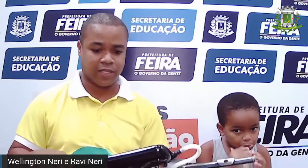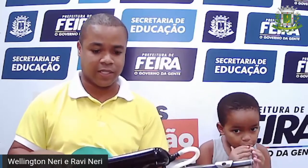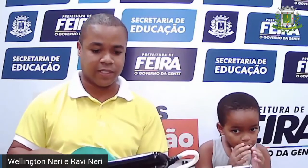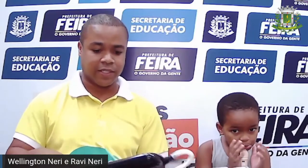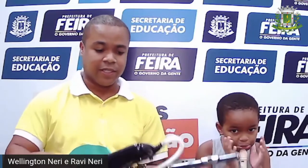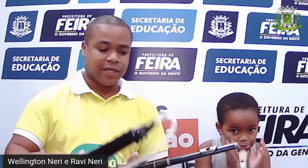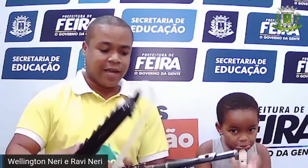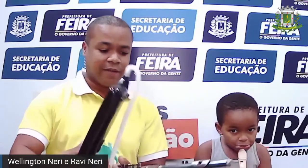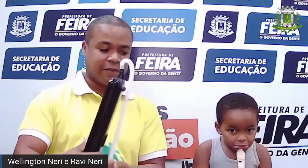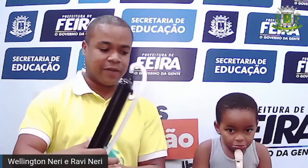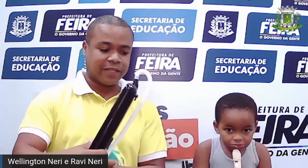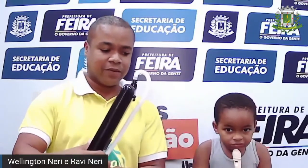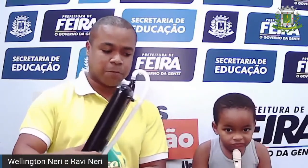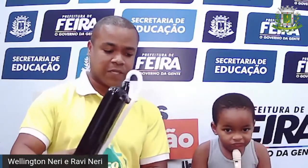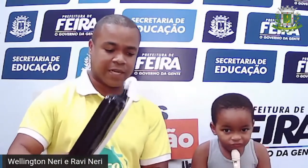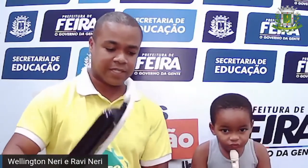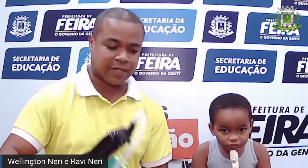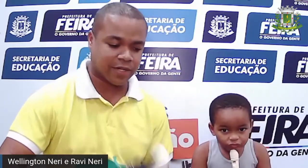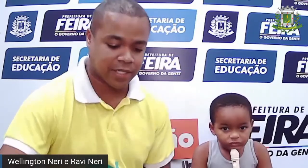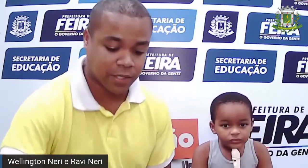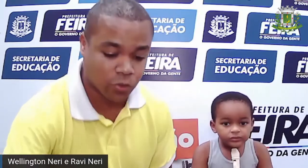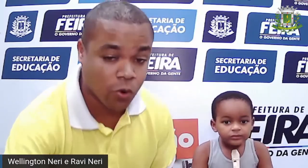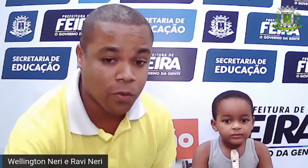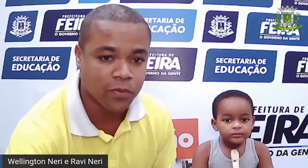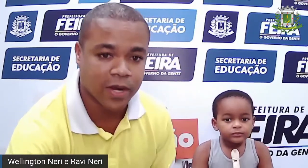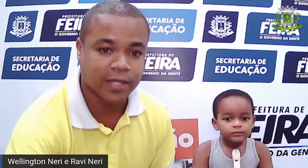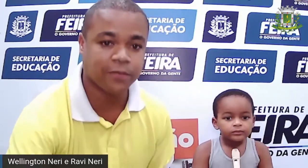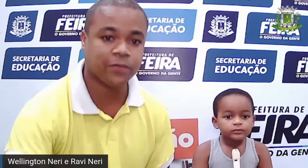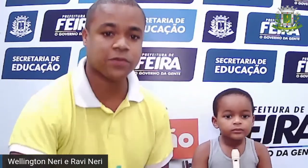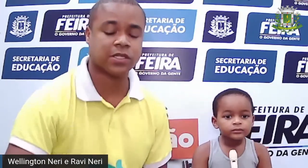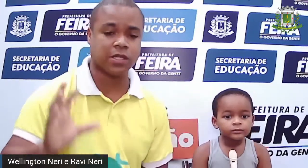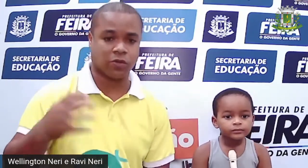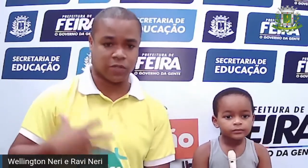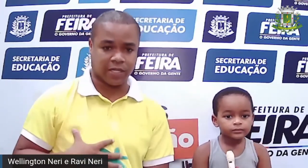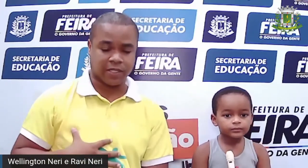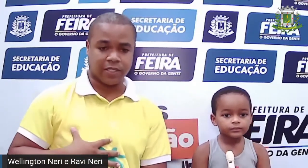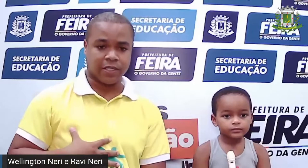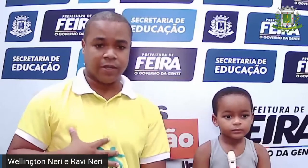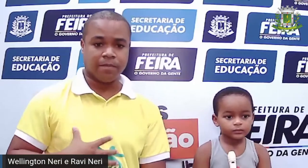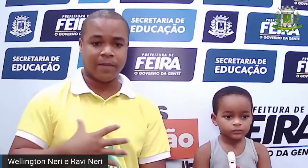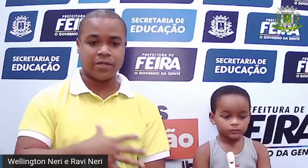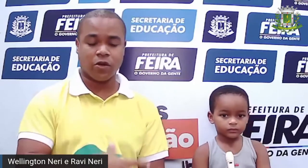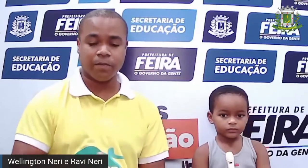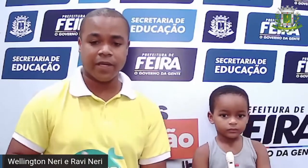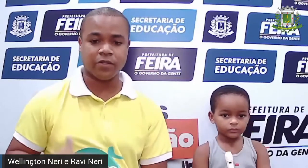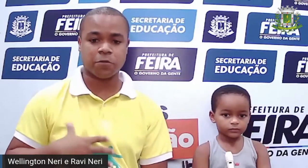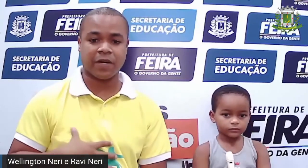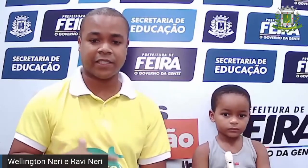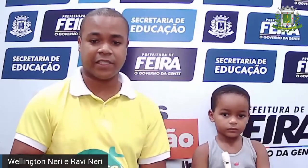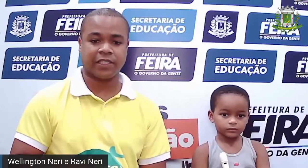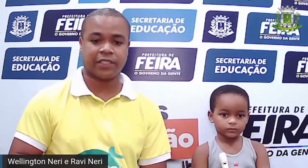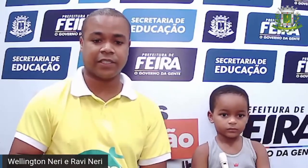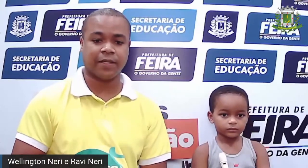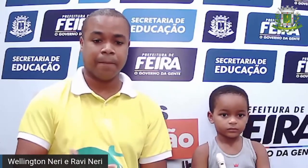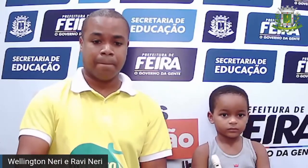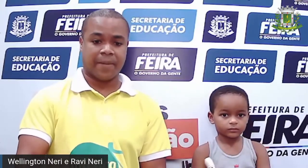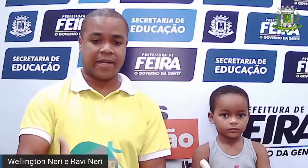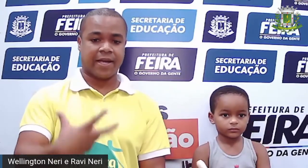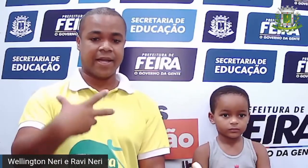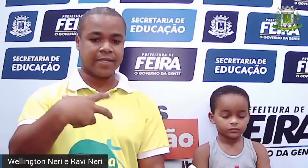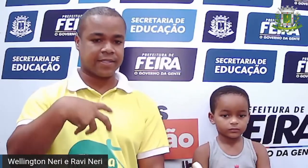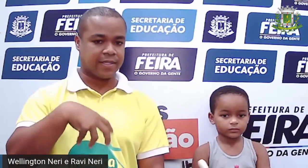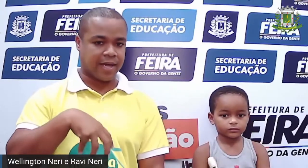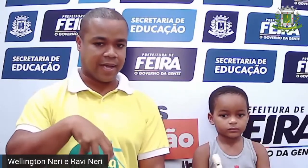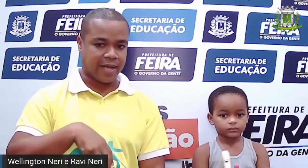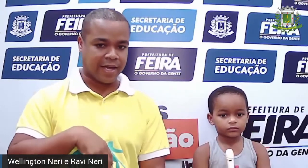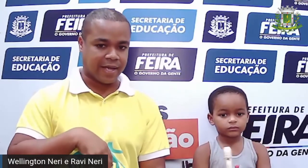som dele, Ravi vai dar uma explicação aqui como é que funciona, mais ou menos, para a gente, né,